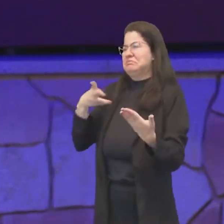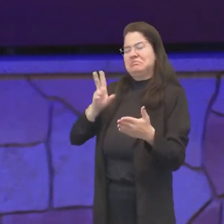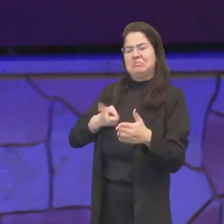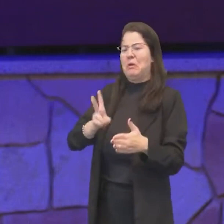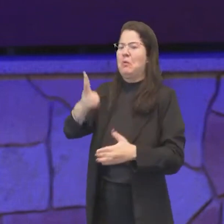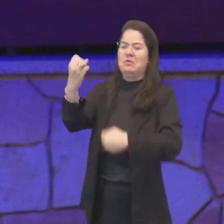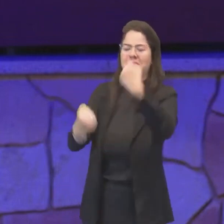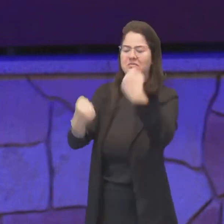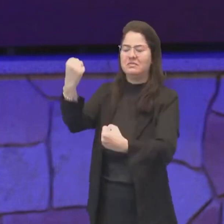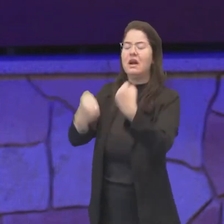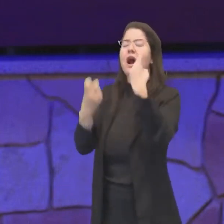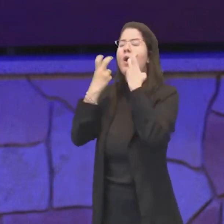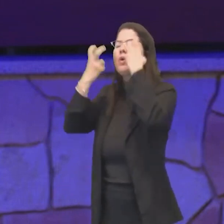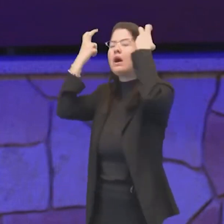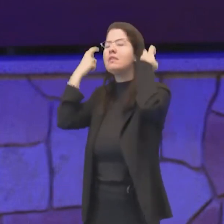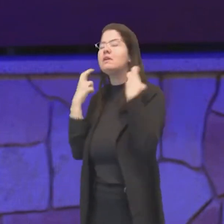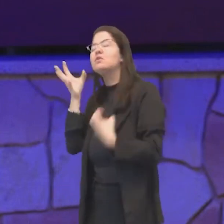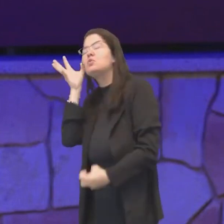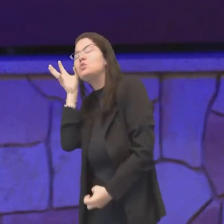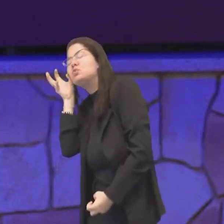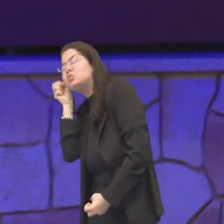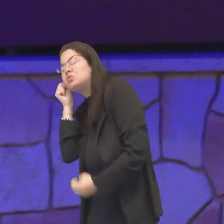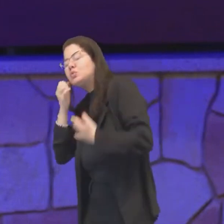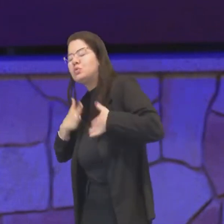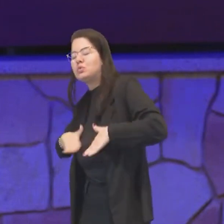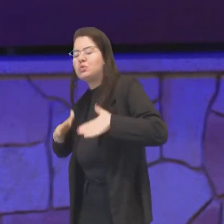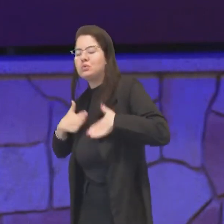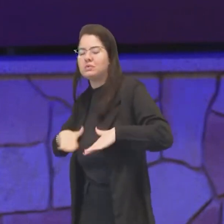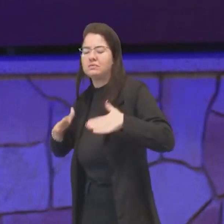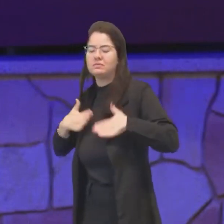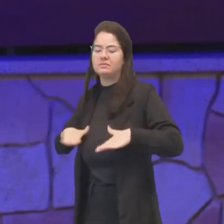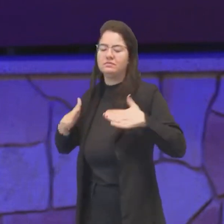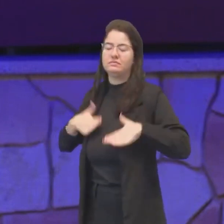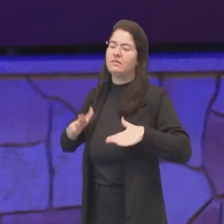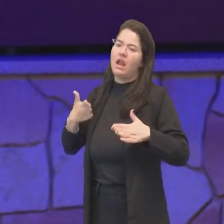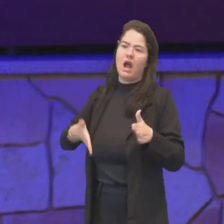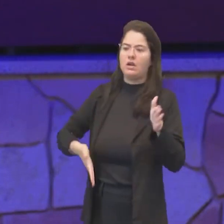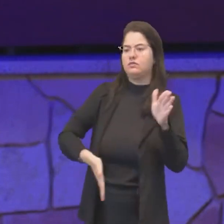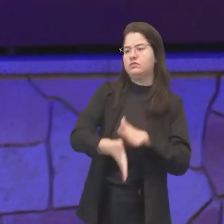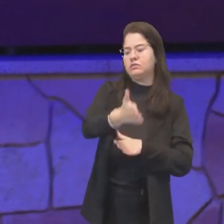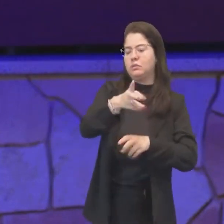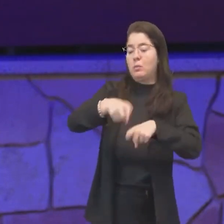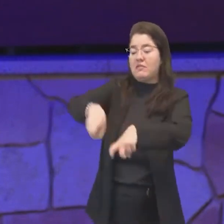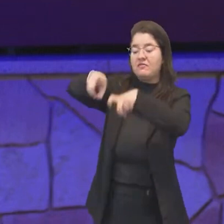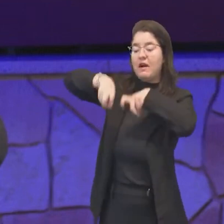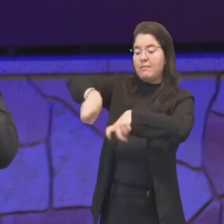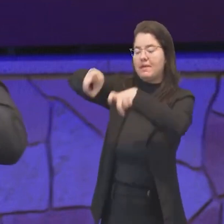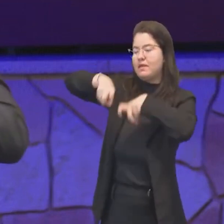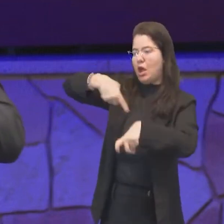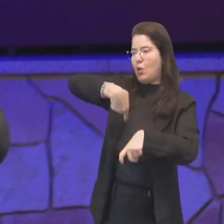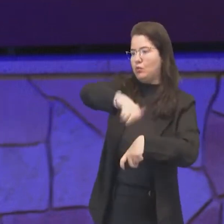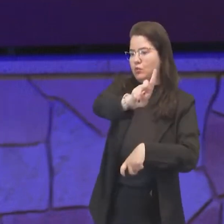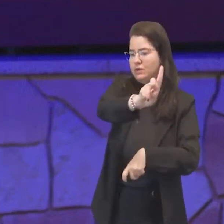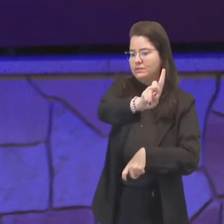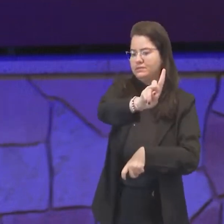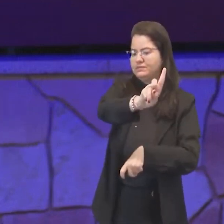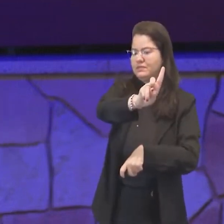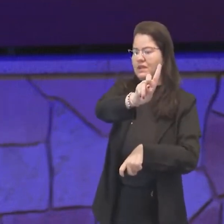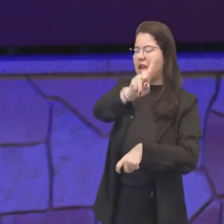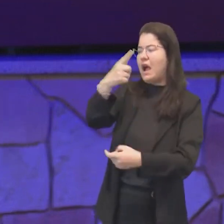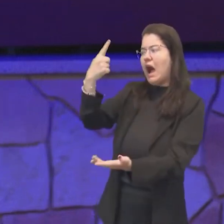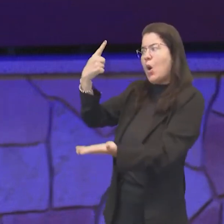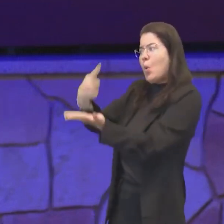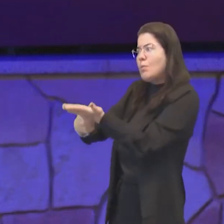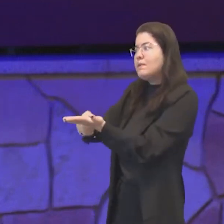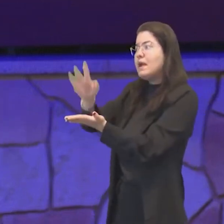fez com que ele acalmasse, e eu levei lá para a propriedade onde a família tinha. E combinei com o irmão da Adriana, falei assim, olha, você mata esse animal